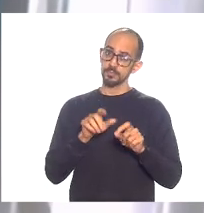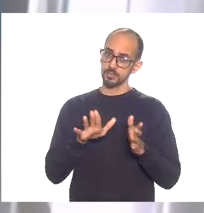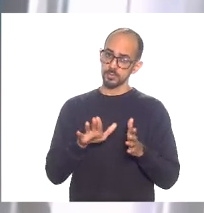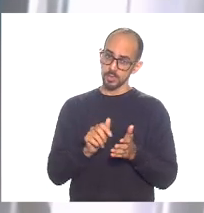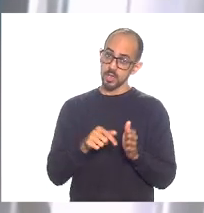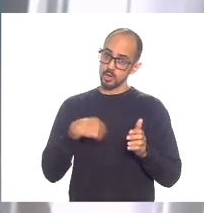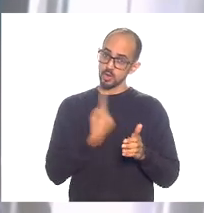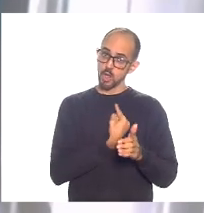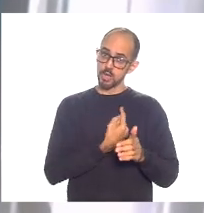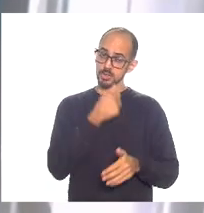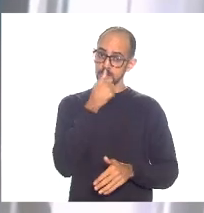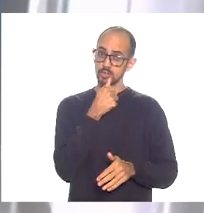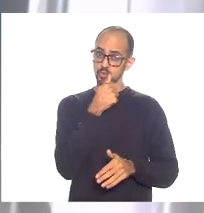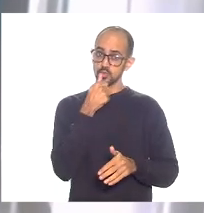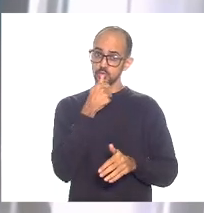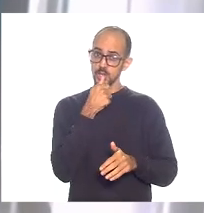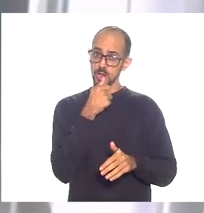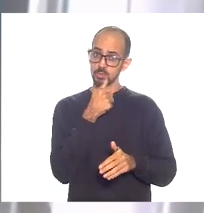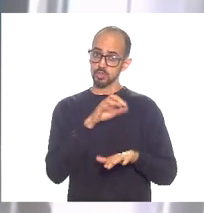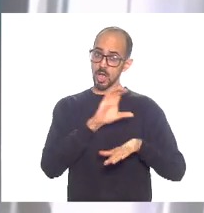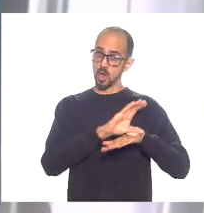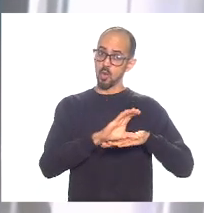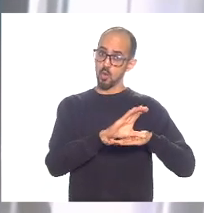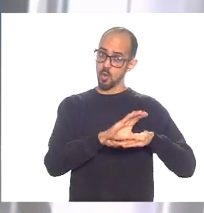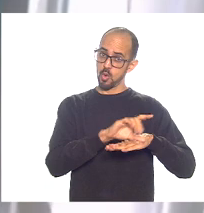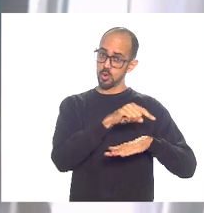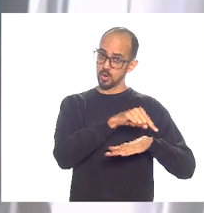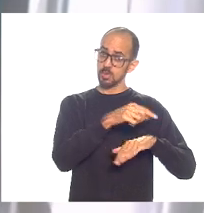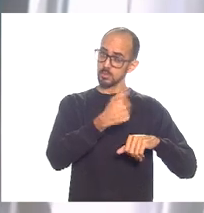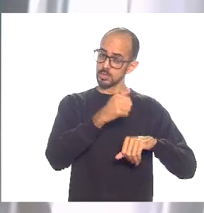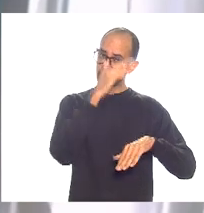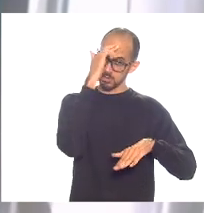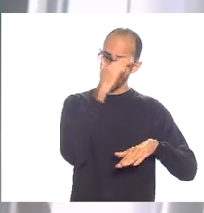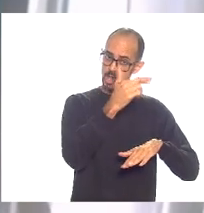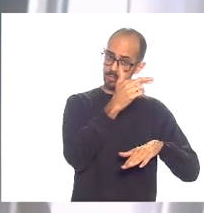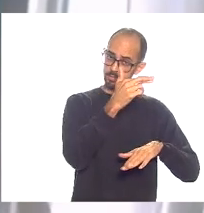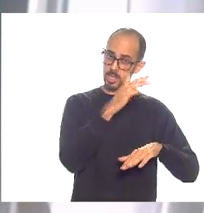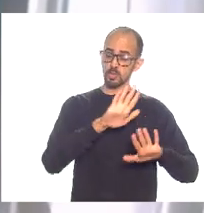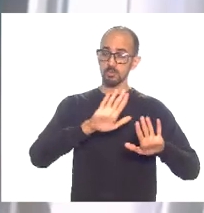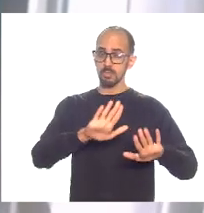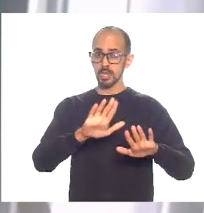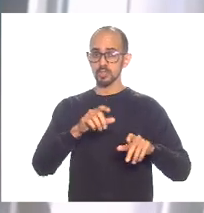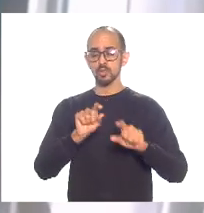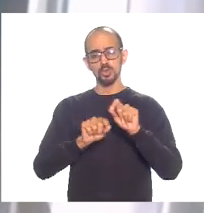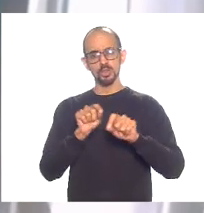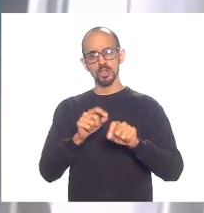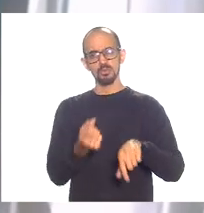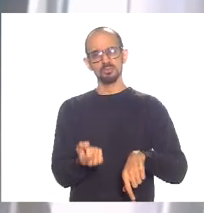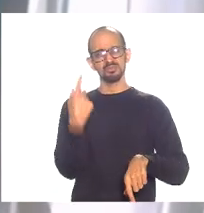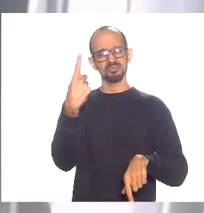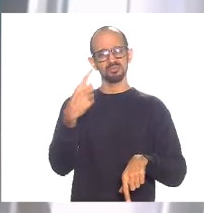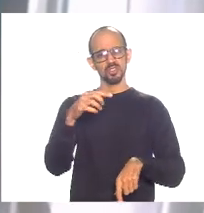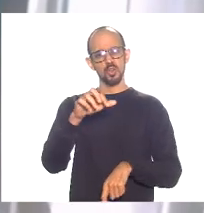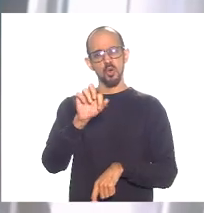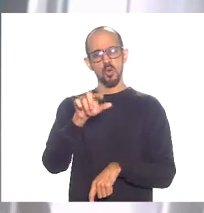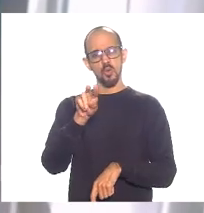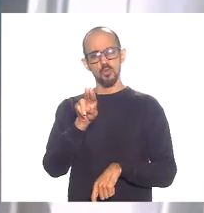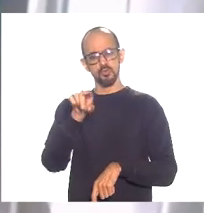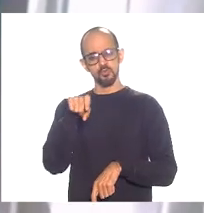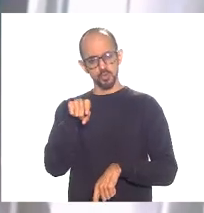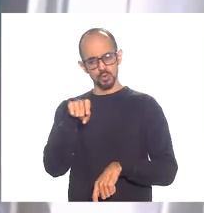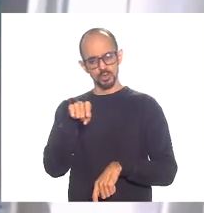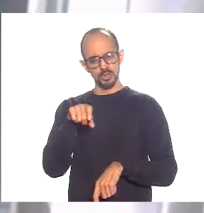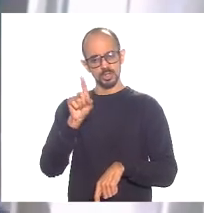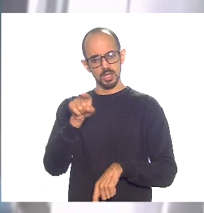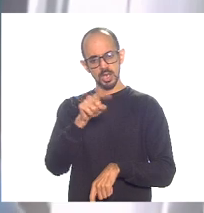a Constituição, é claro, decisão de Justiça é para ser respeitada, mas, ainda assim, é um pouco estranha a decisão do Fux, que determina a